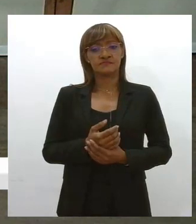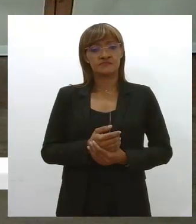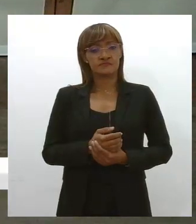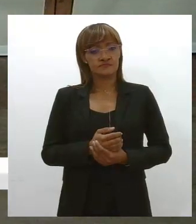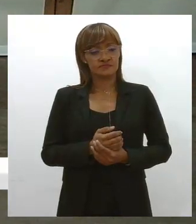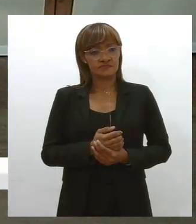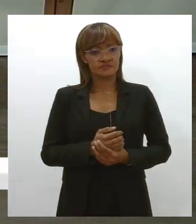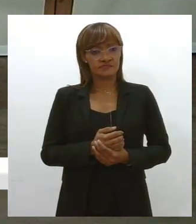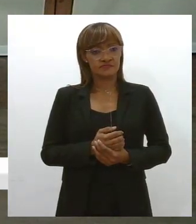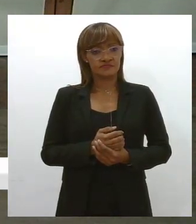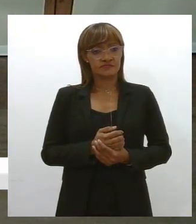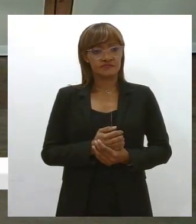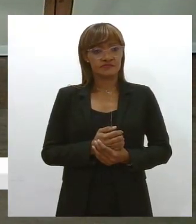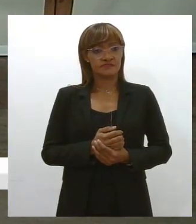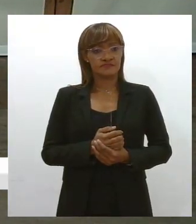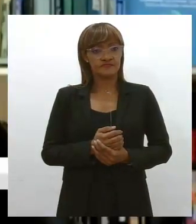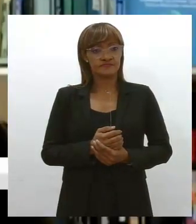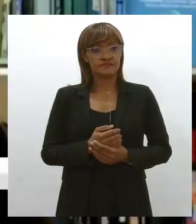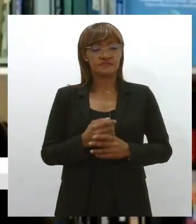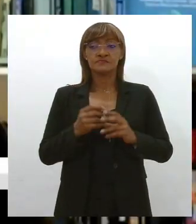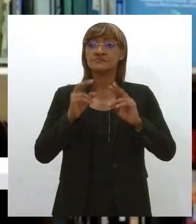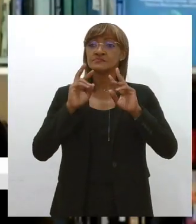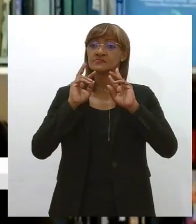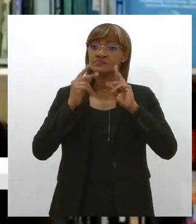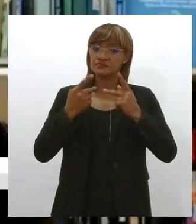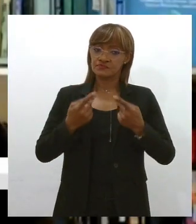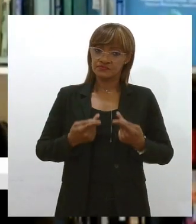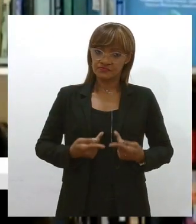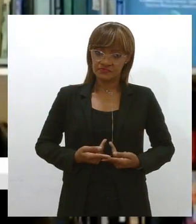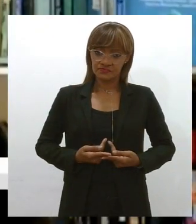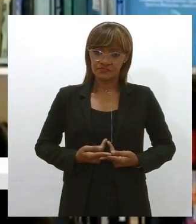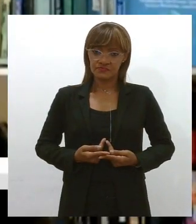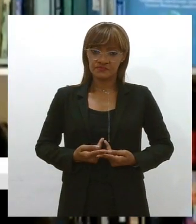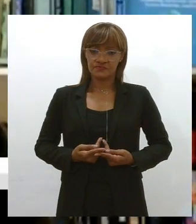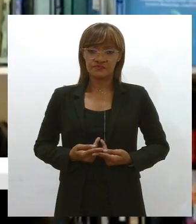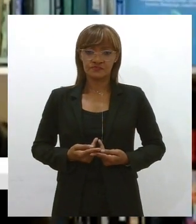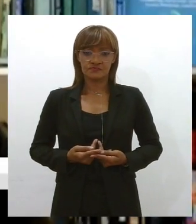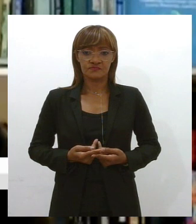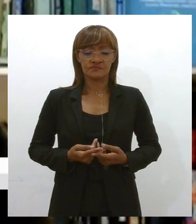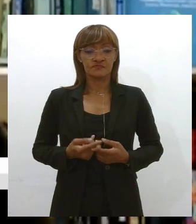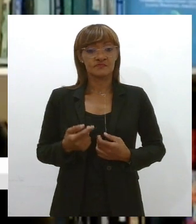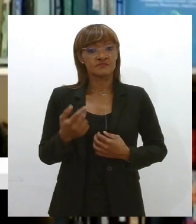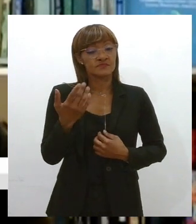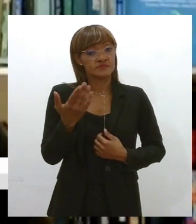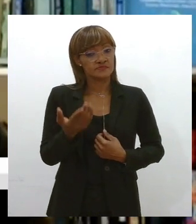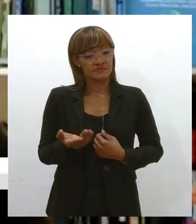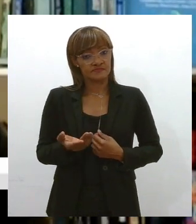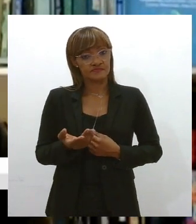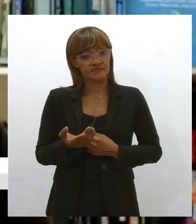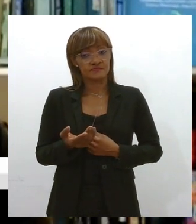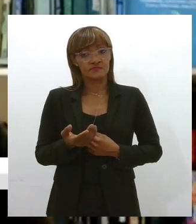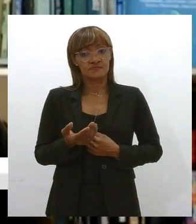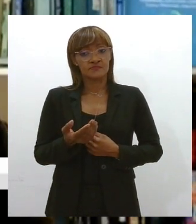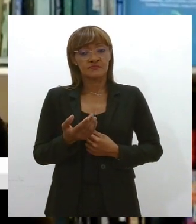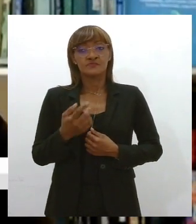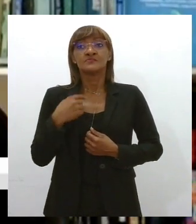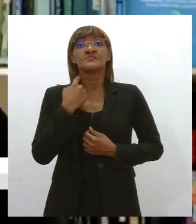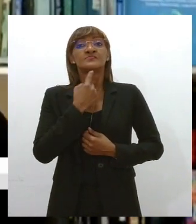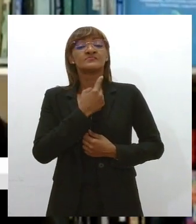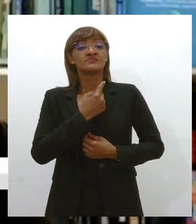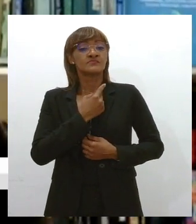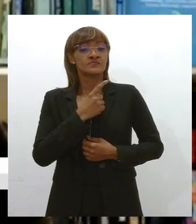seres que precisamos dos rituais para nos organizarmos, né? Então, A gente tem essa tendência,